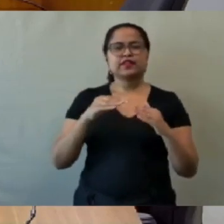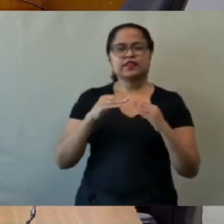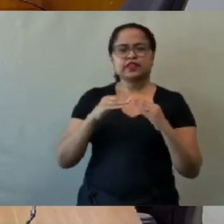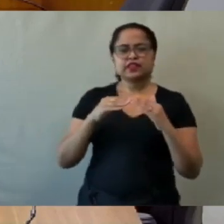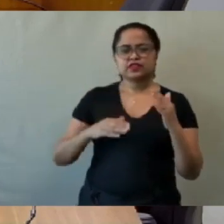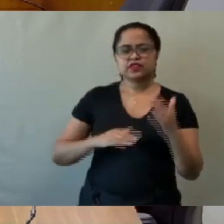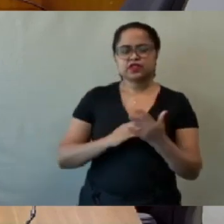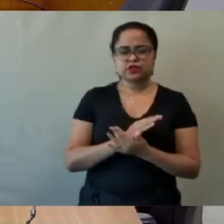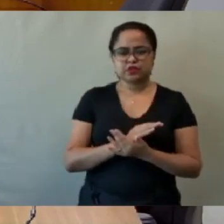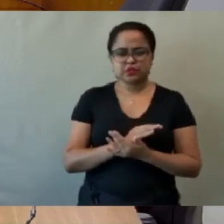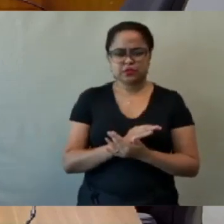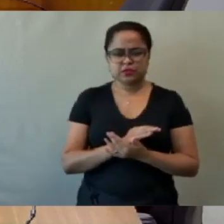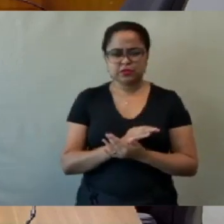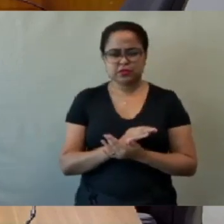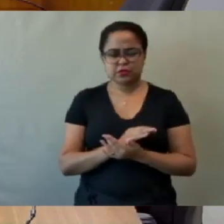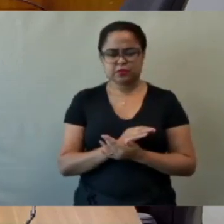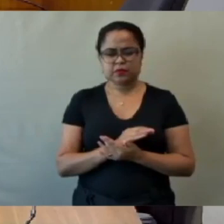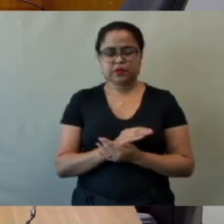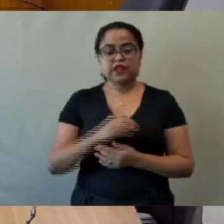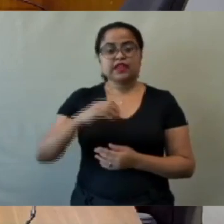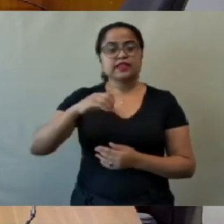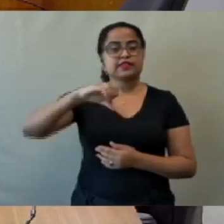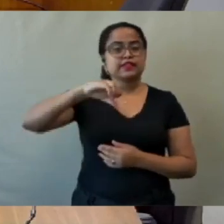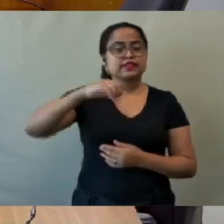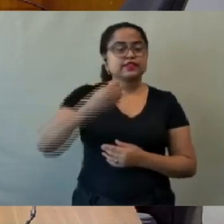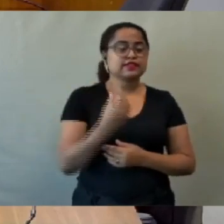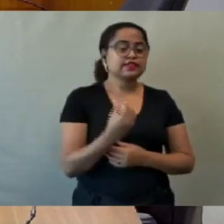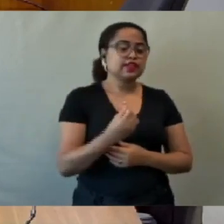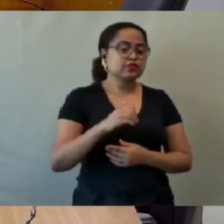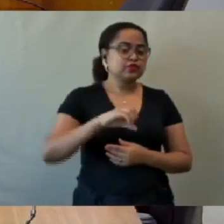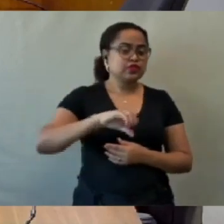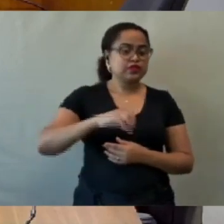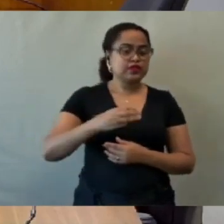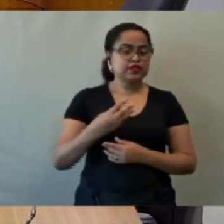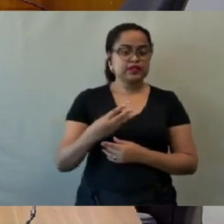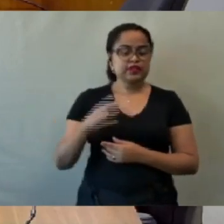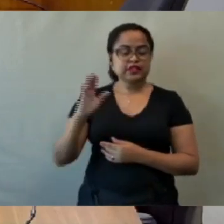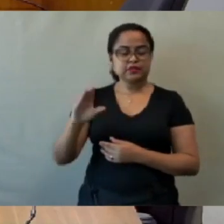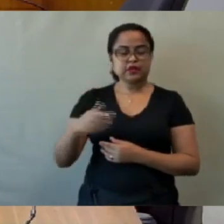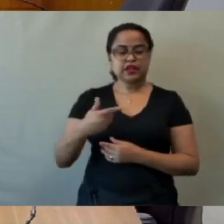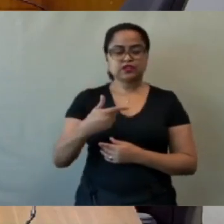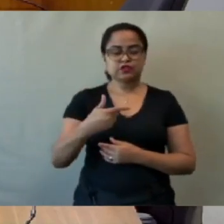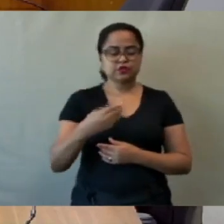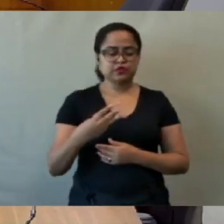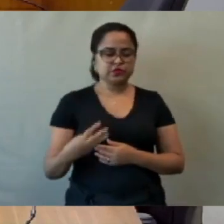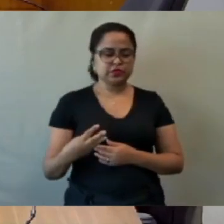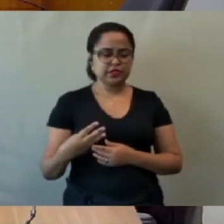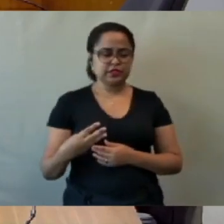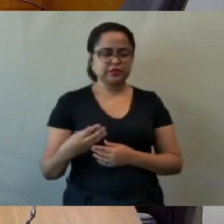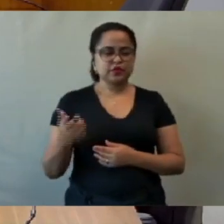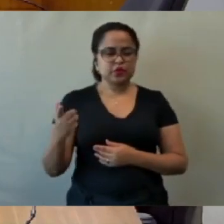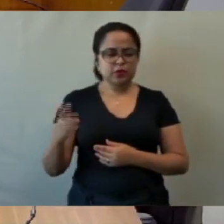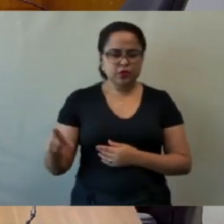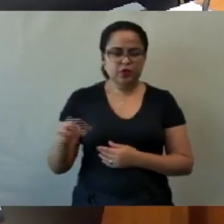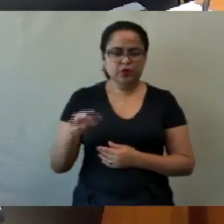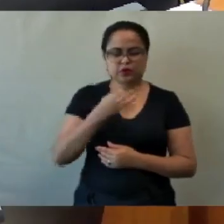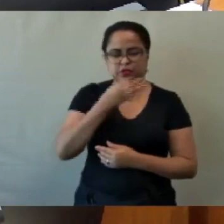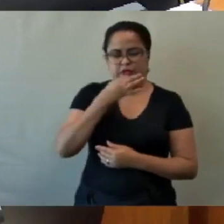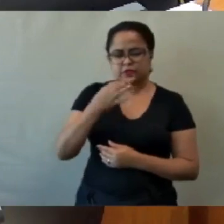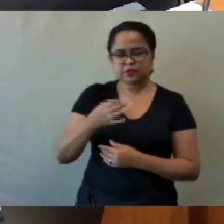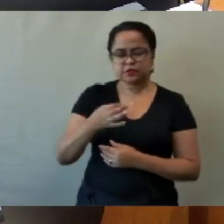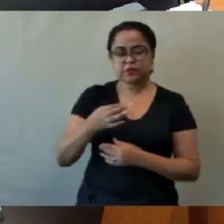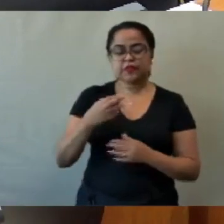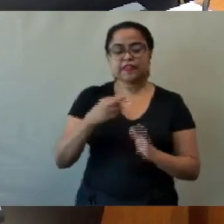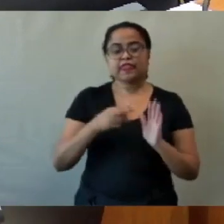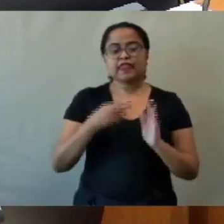a proposição 693 de 2023. Outros assuntos. Respostas a requerimentos